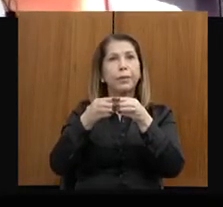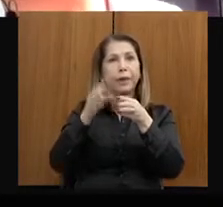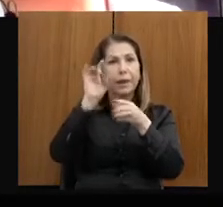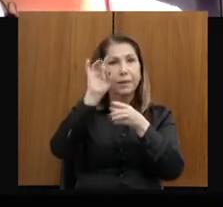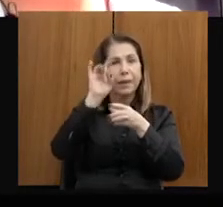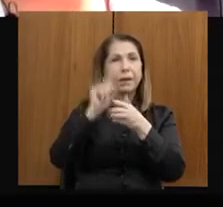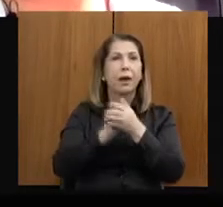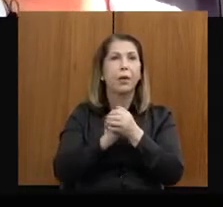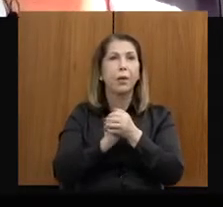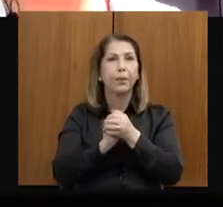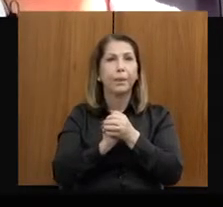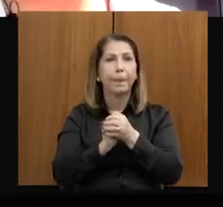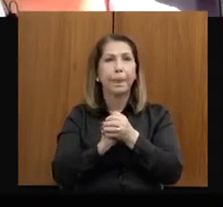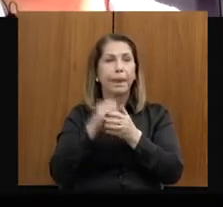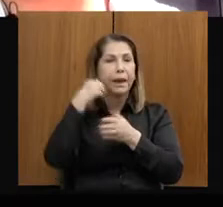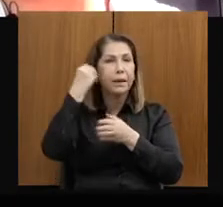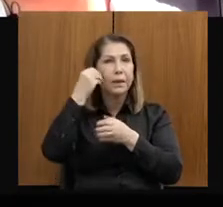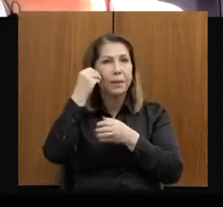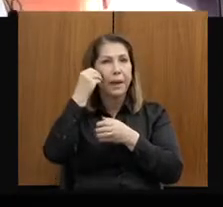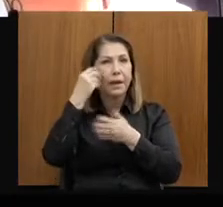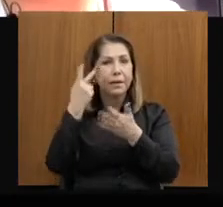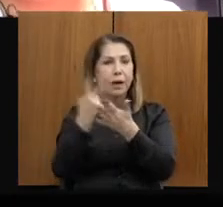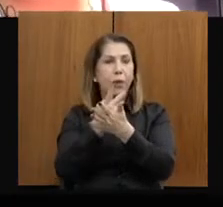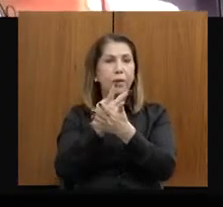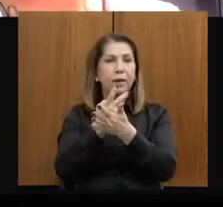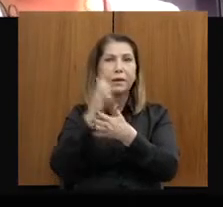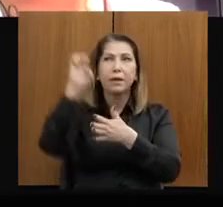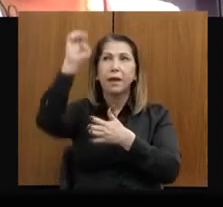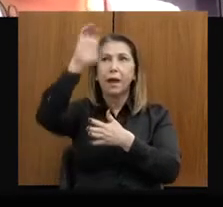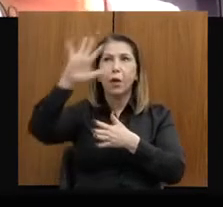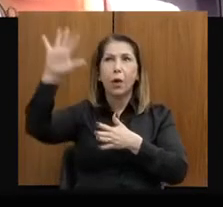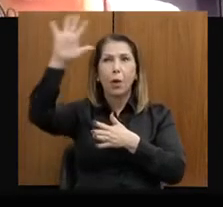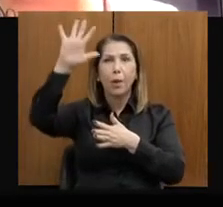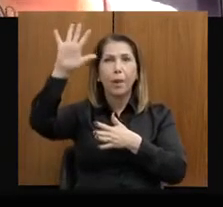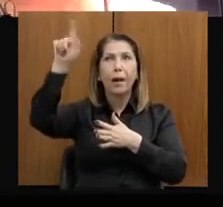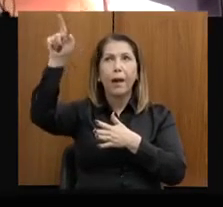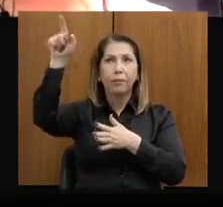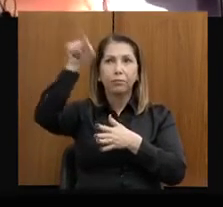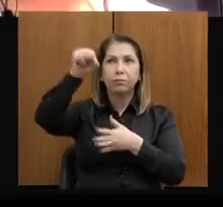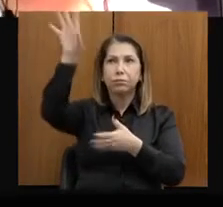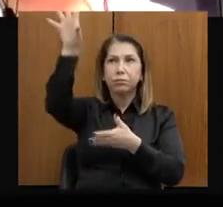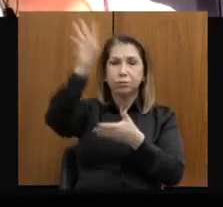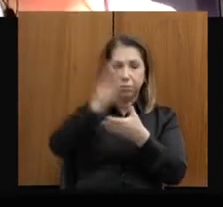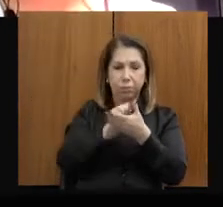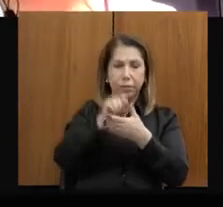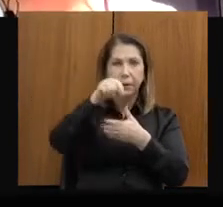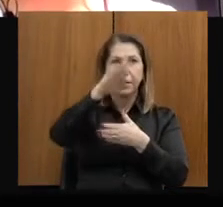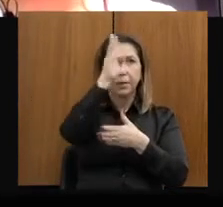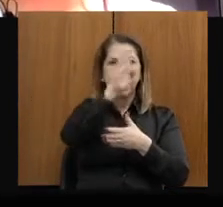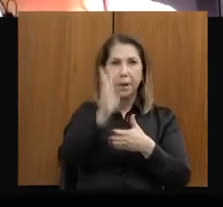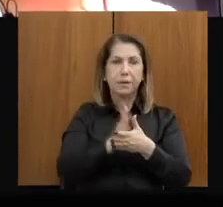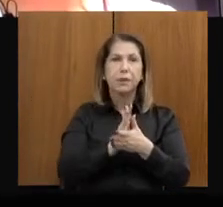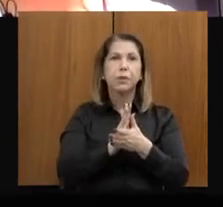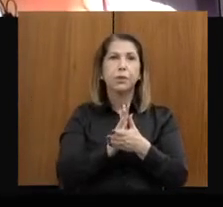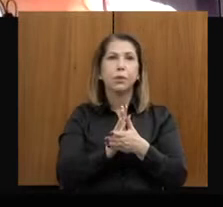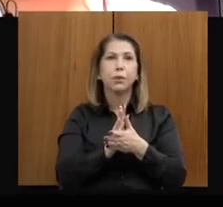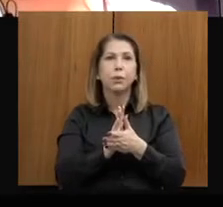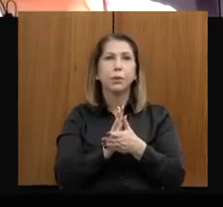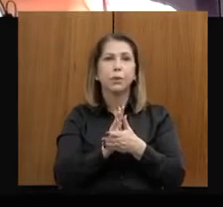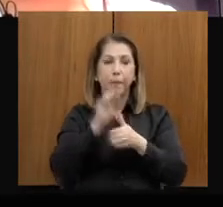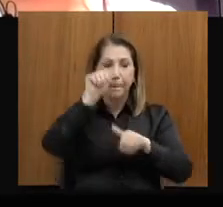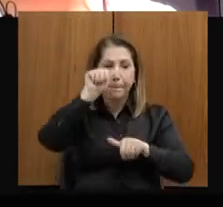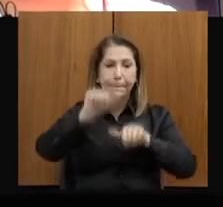intelectuais e outras experiências que estão acontecendo na Europa Inclusive a época tem uma apropriação deste a